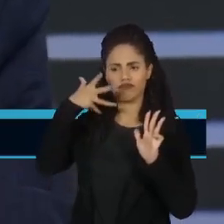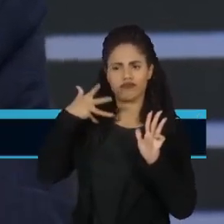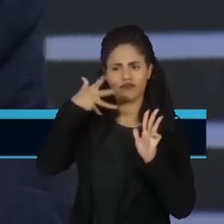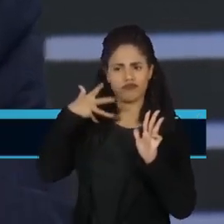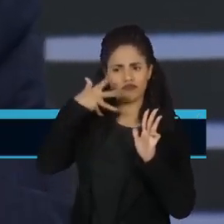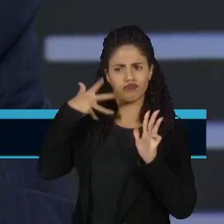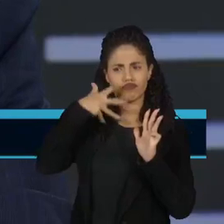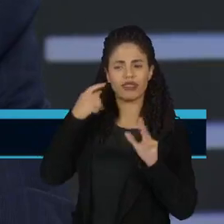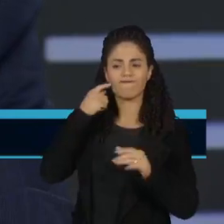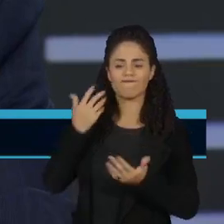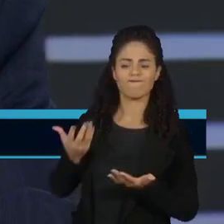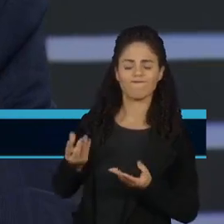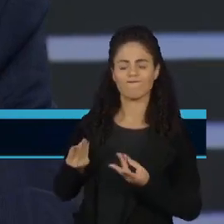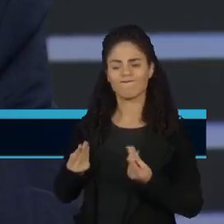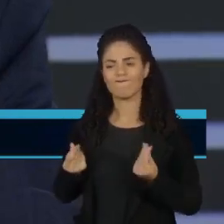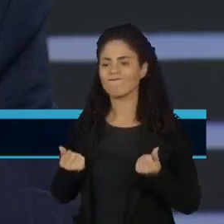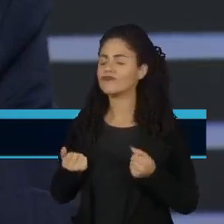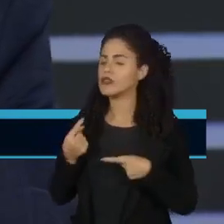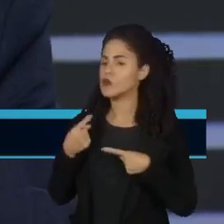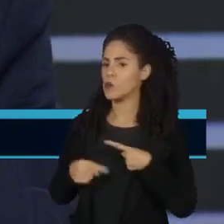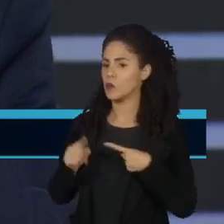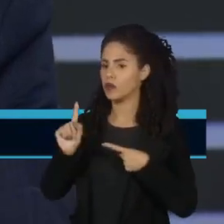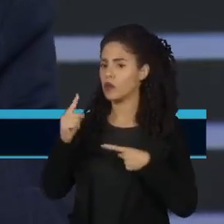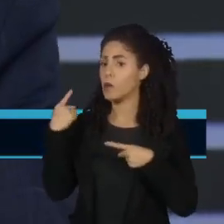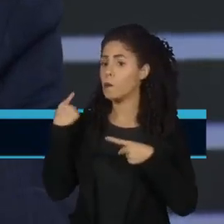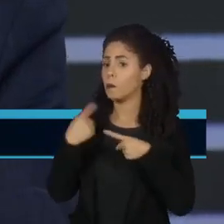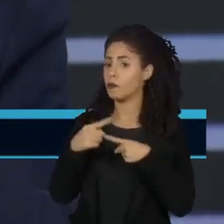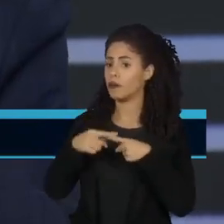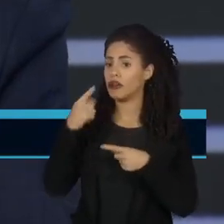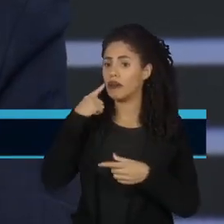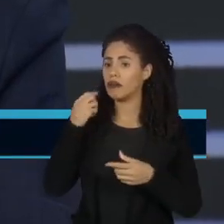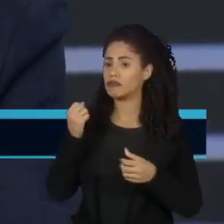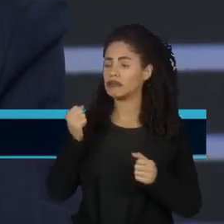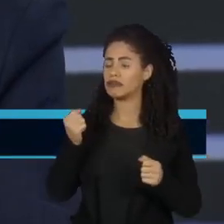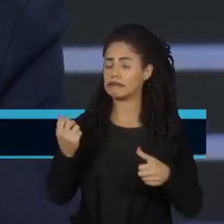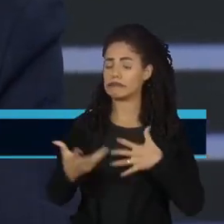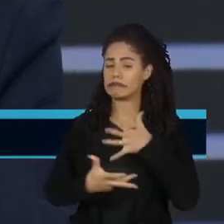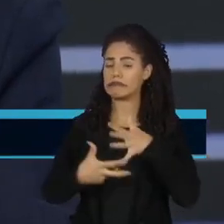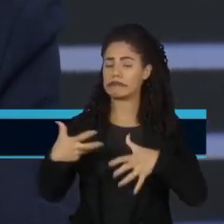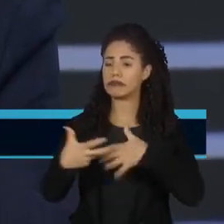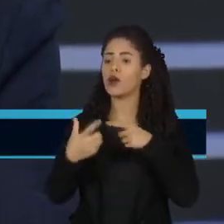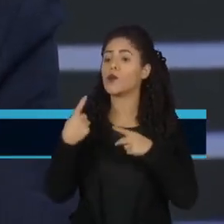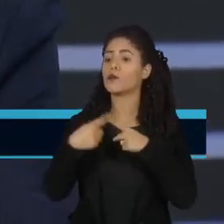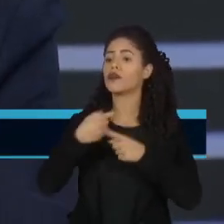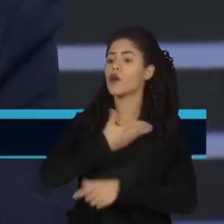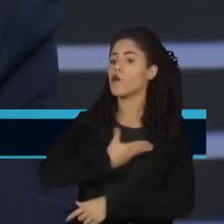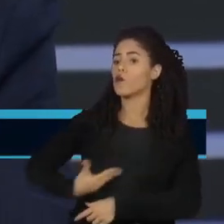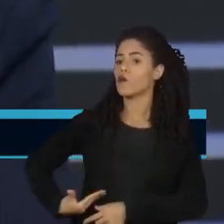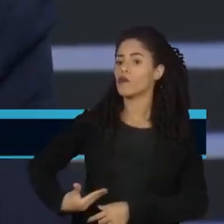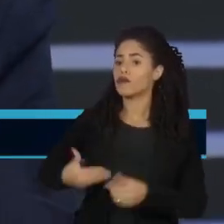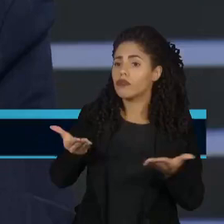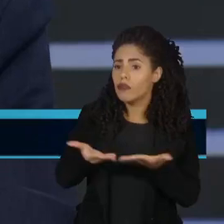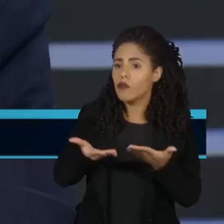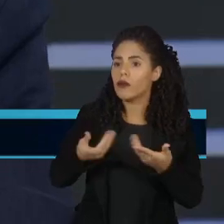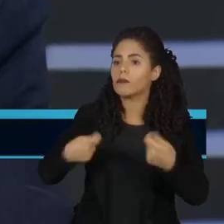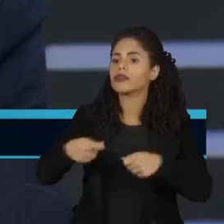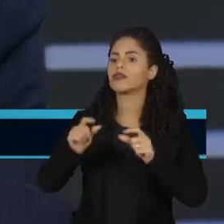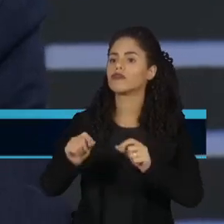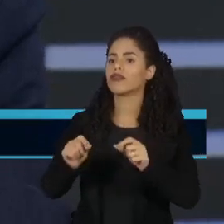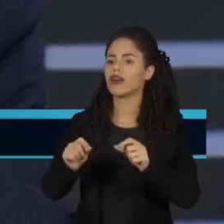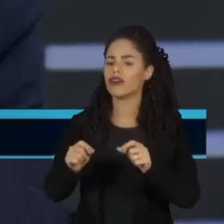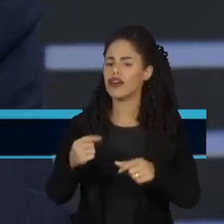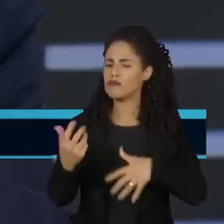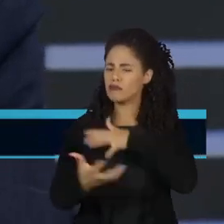são infelizes, né? Primeiro, porque isso cria mais turbulência. O que o governo menos precisa no momento é